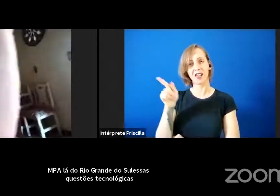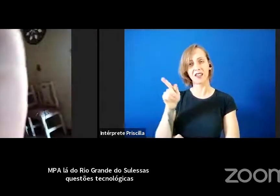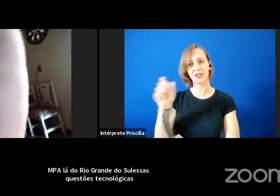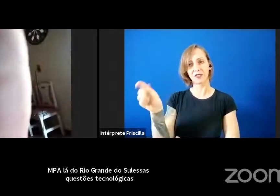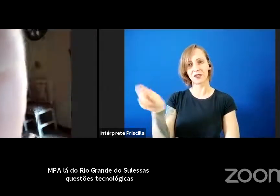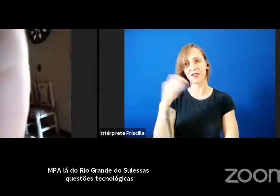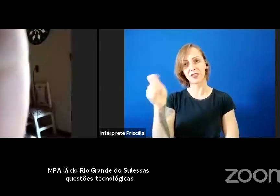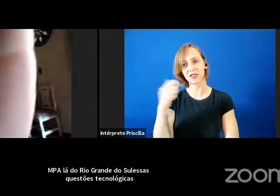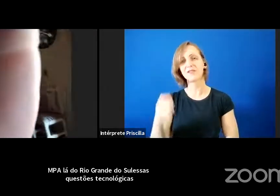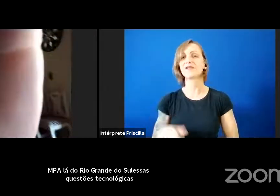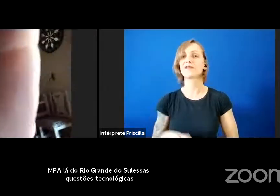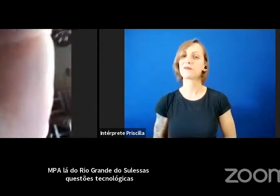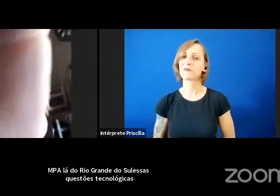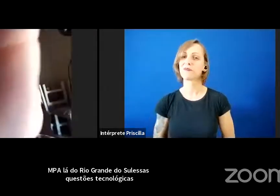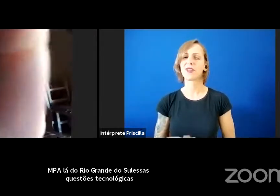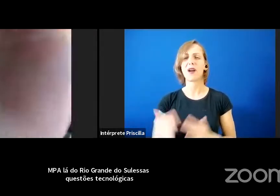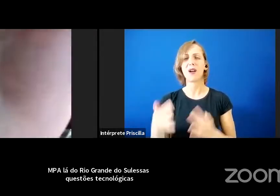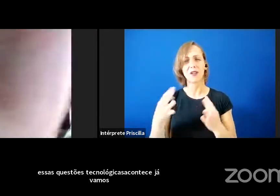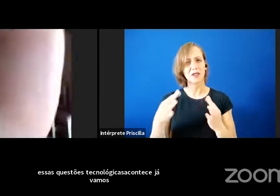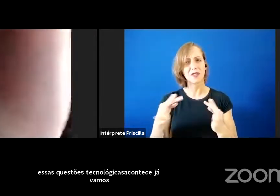vamos resolver